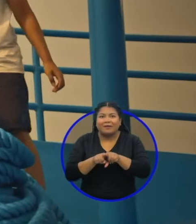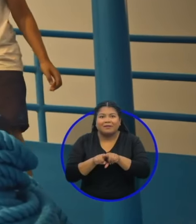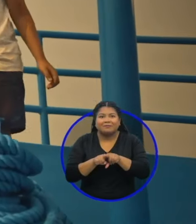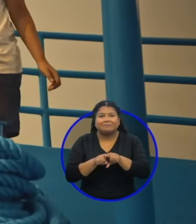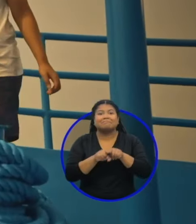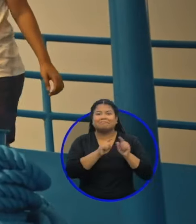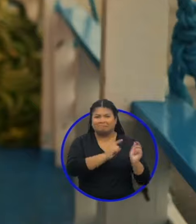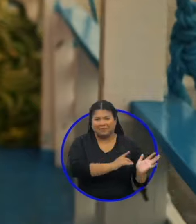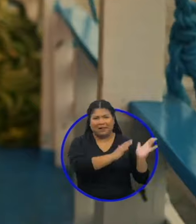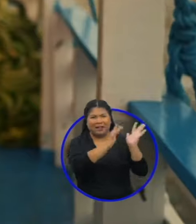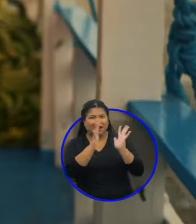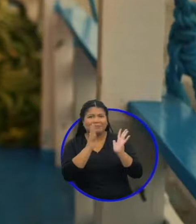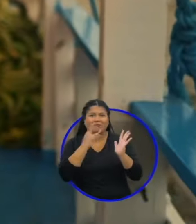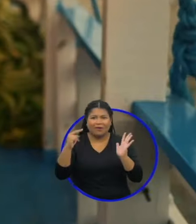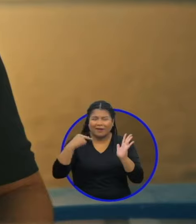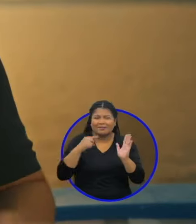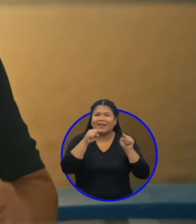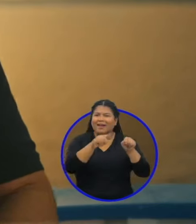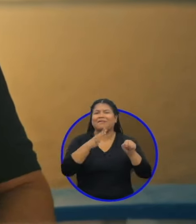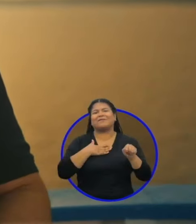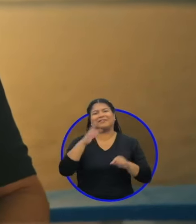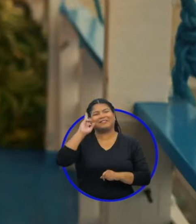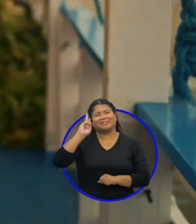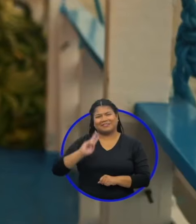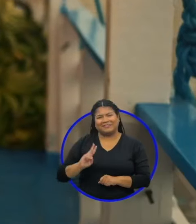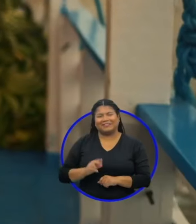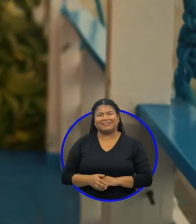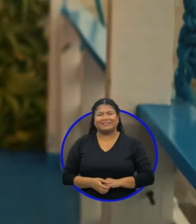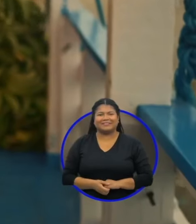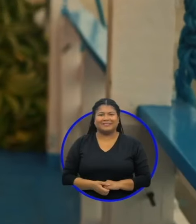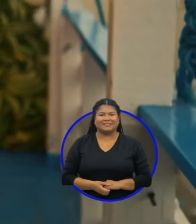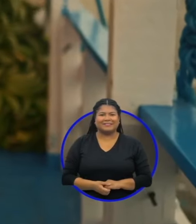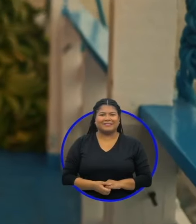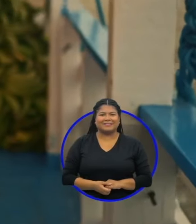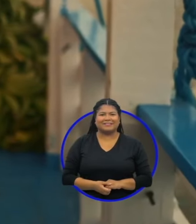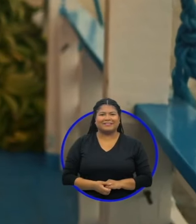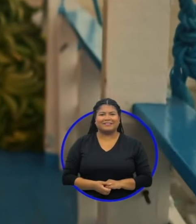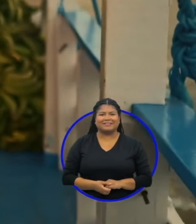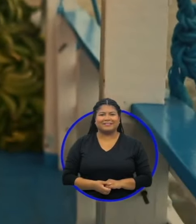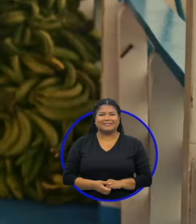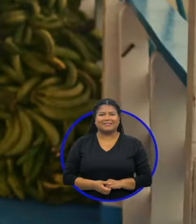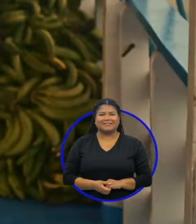também? Para quem não me conhece, essa é a minha história.